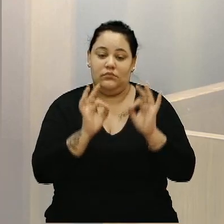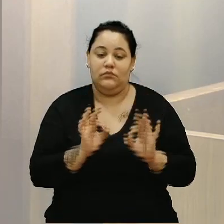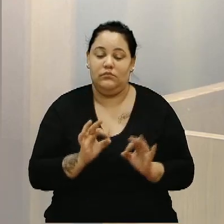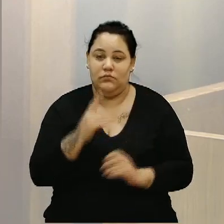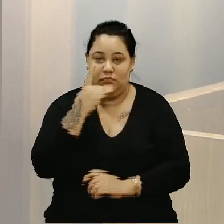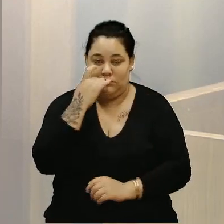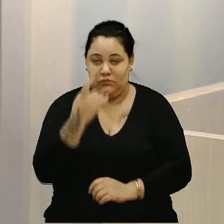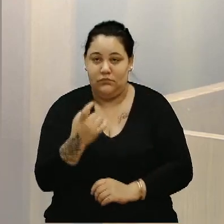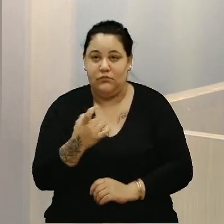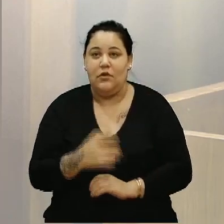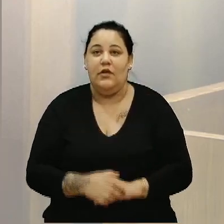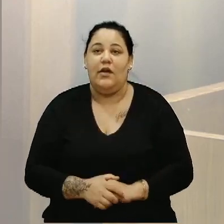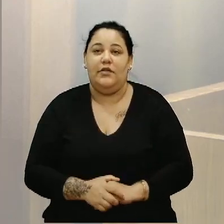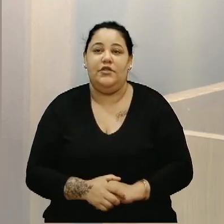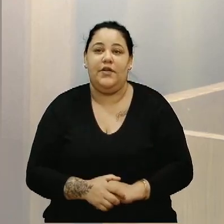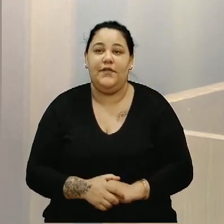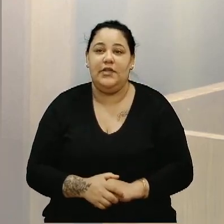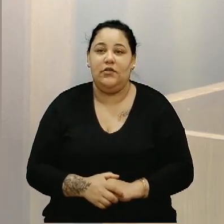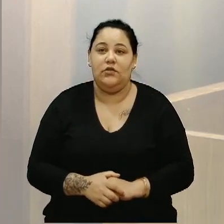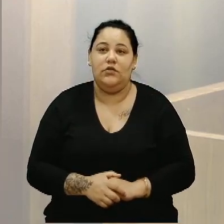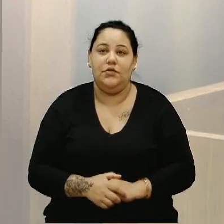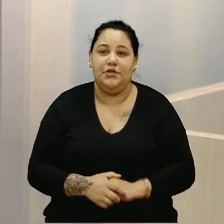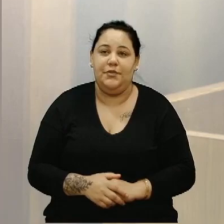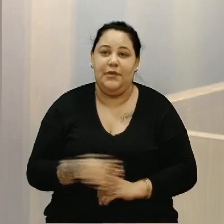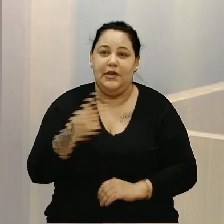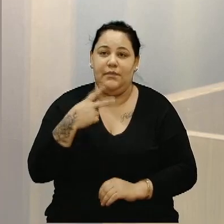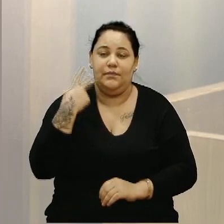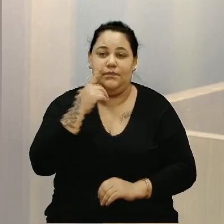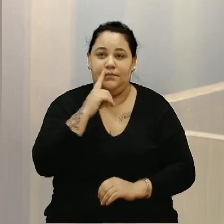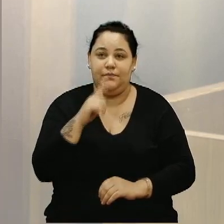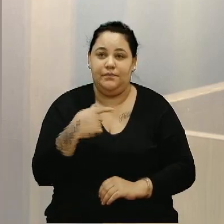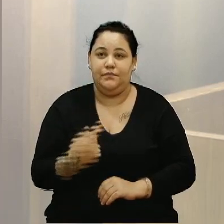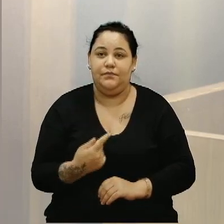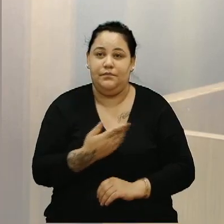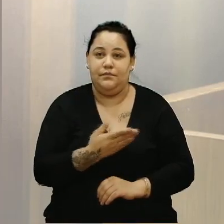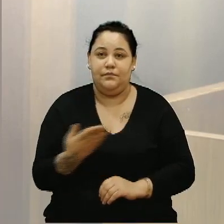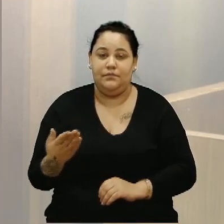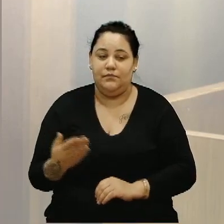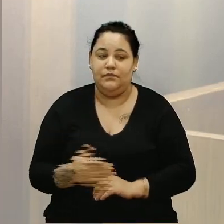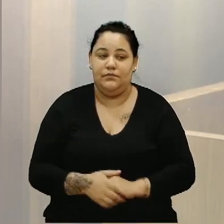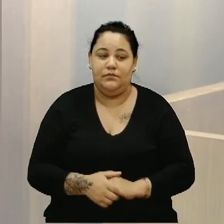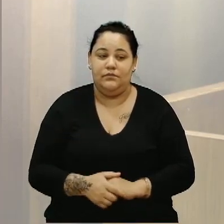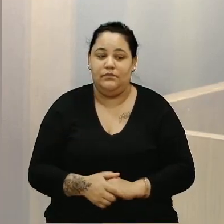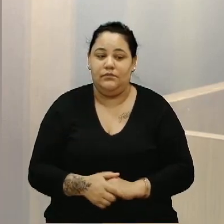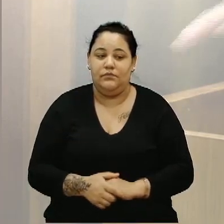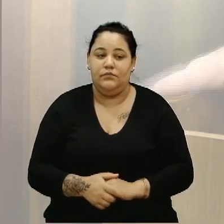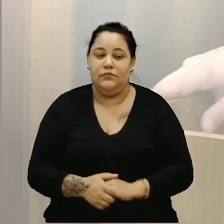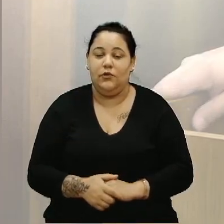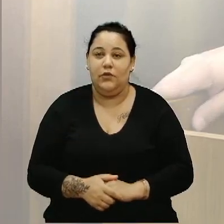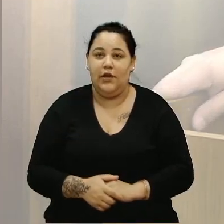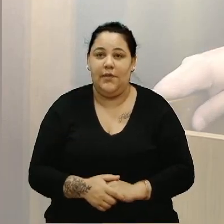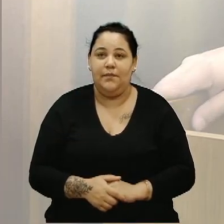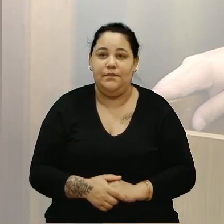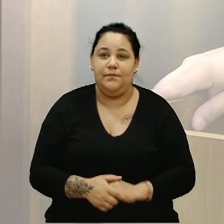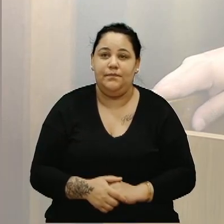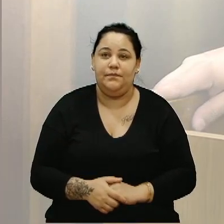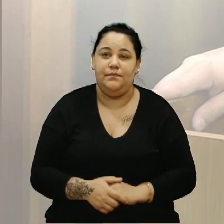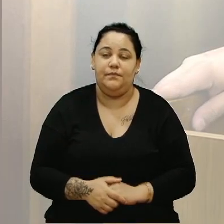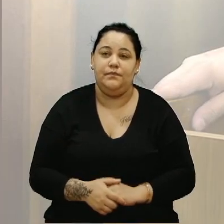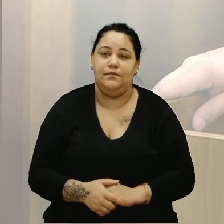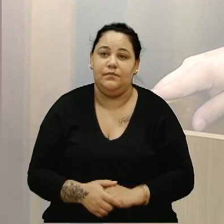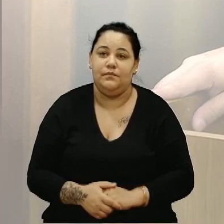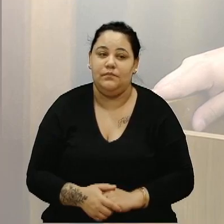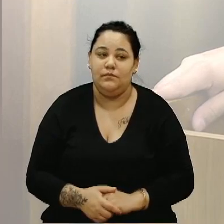vereadora Gladys, então conto também com a participação de vocês nesse debate. Uma das